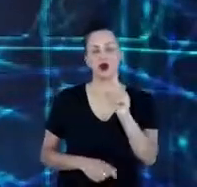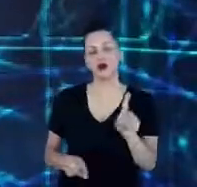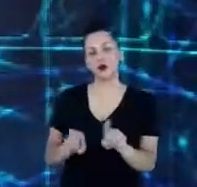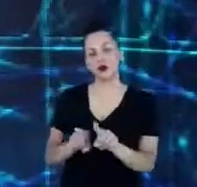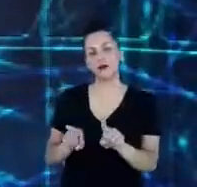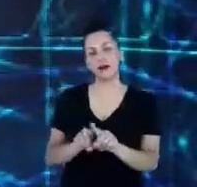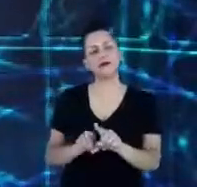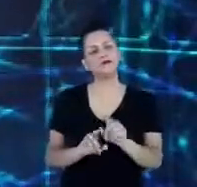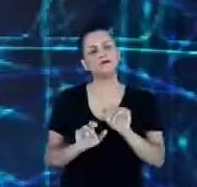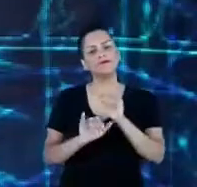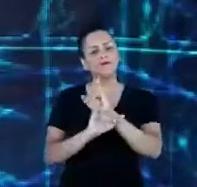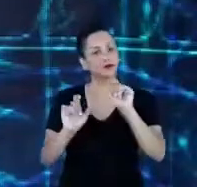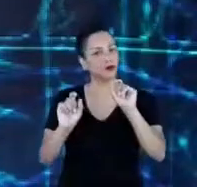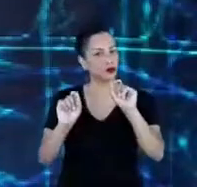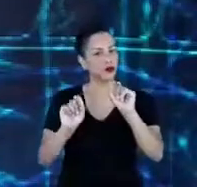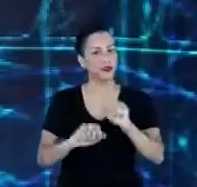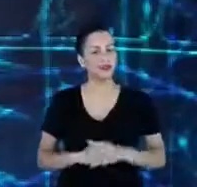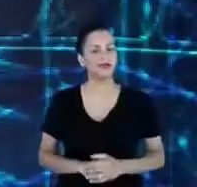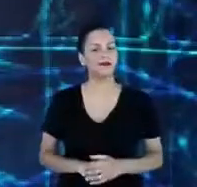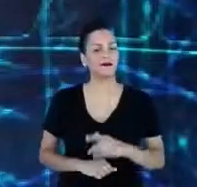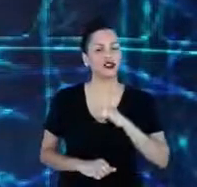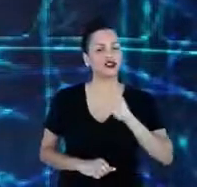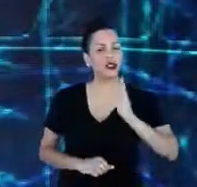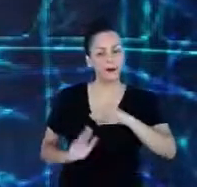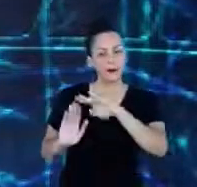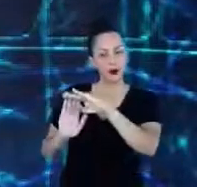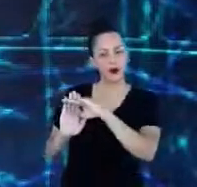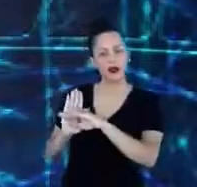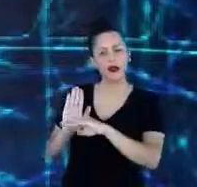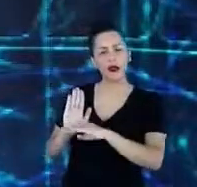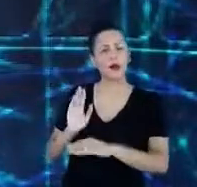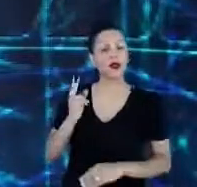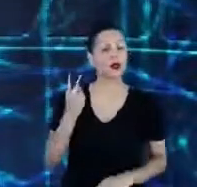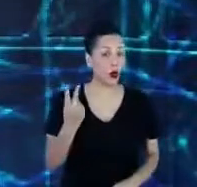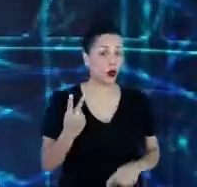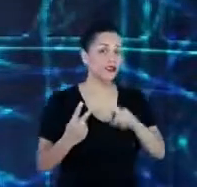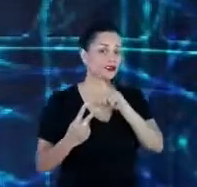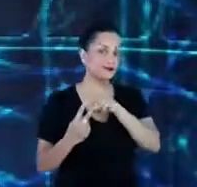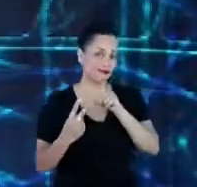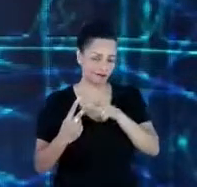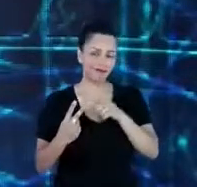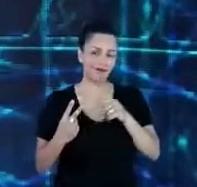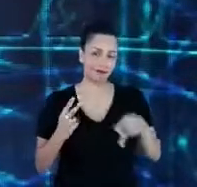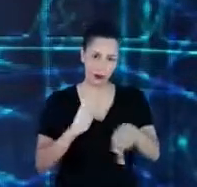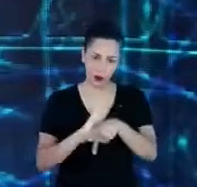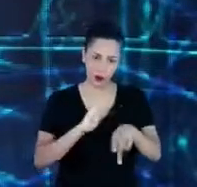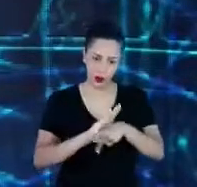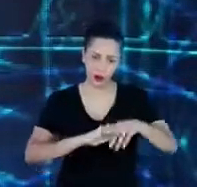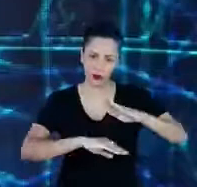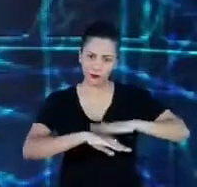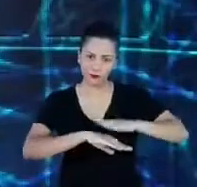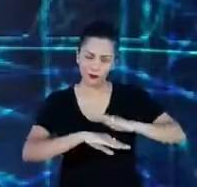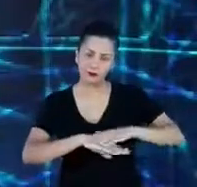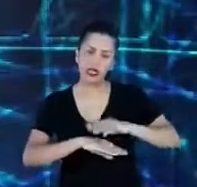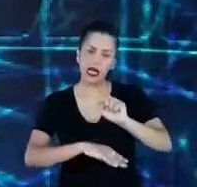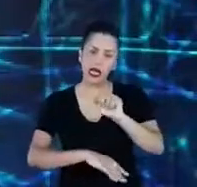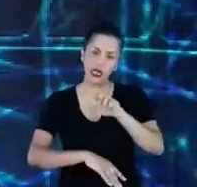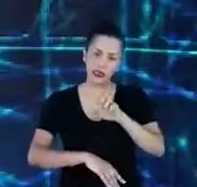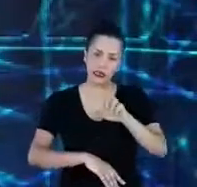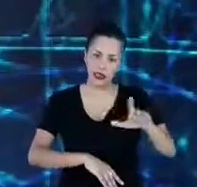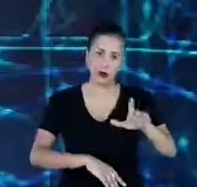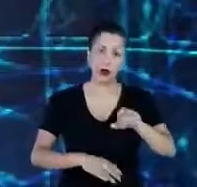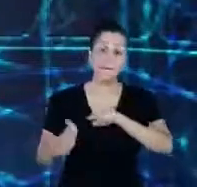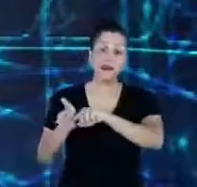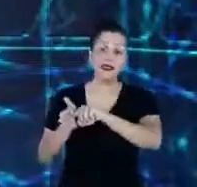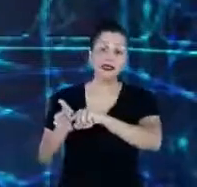comentar aqui os dois programas que são promovidos pela anel no programa de pesquisa e desenvolvimento de um